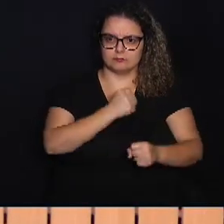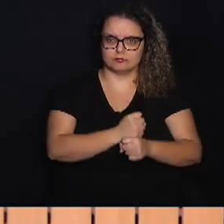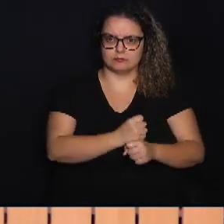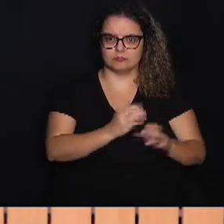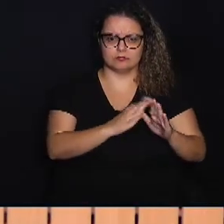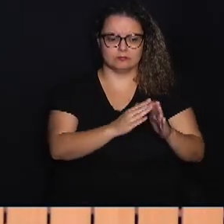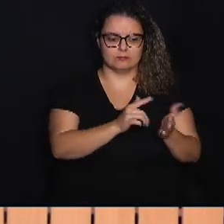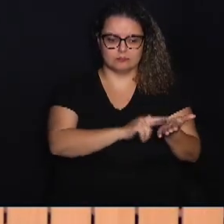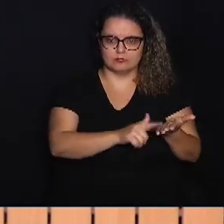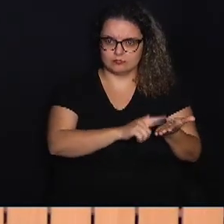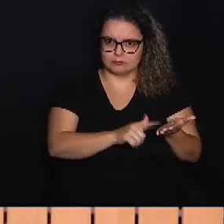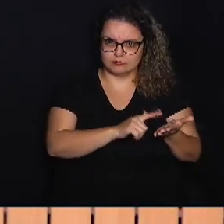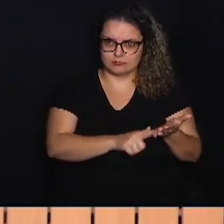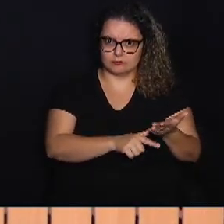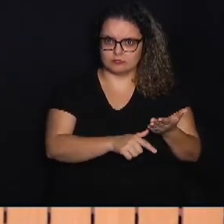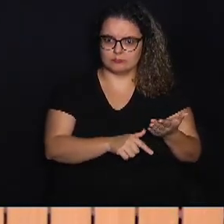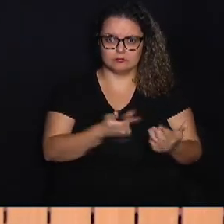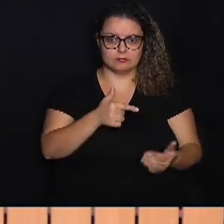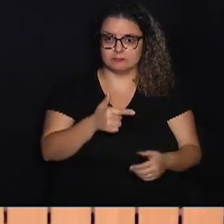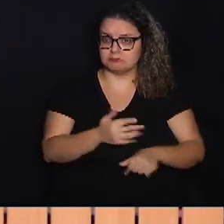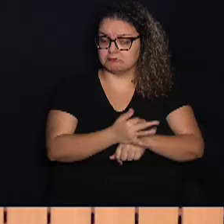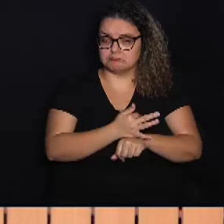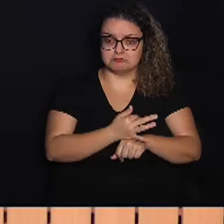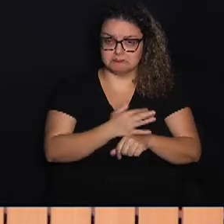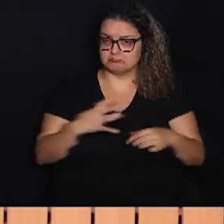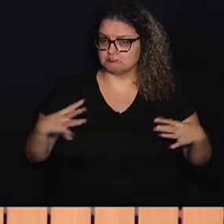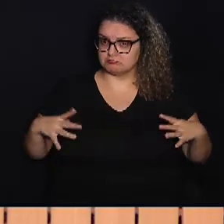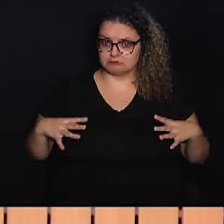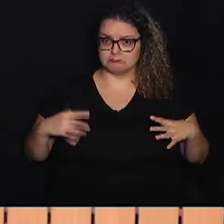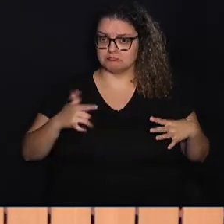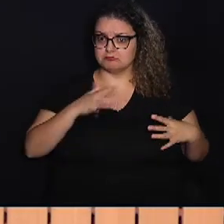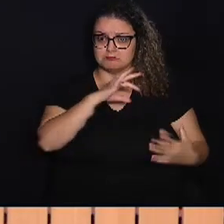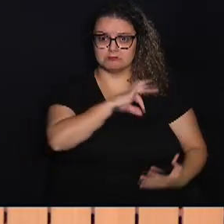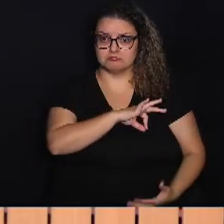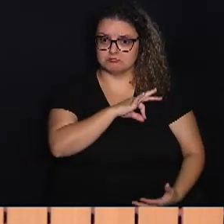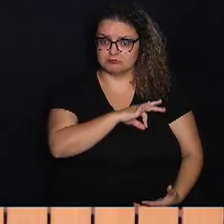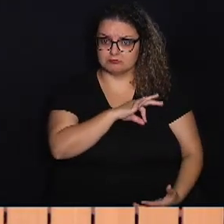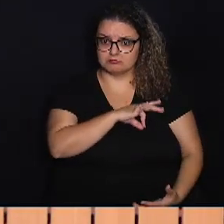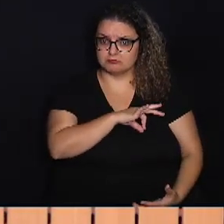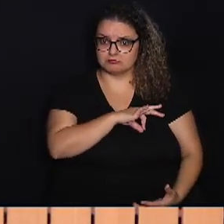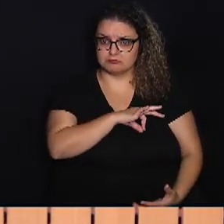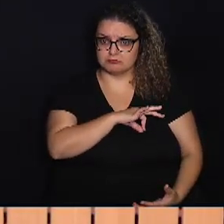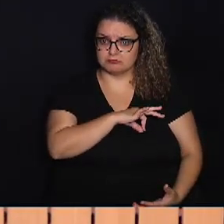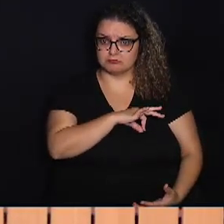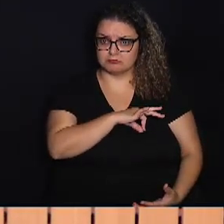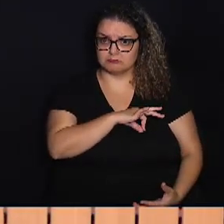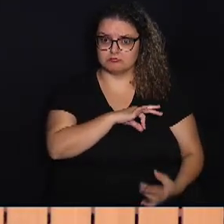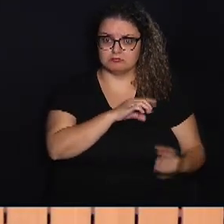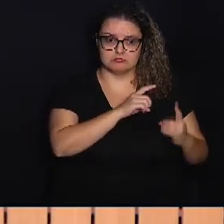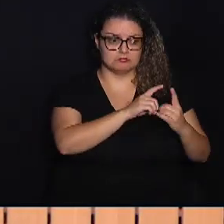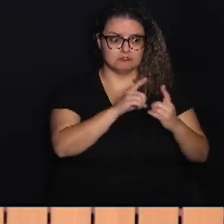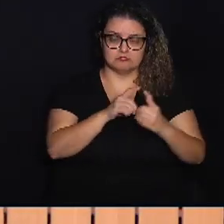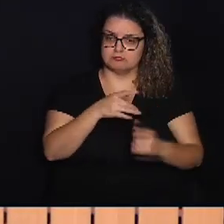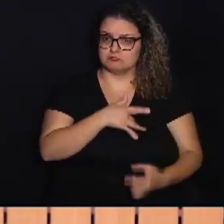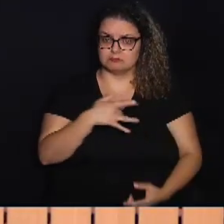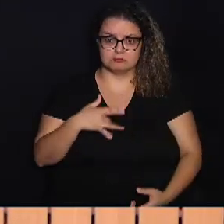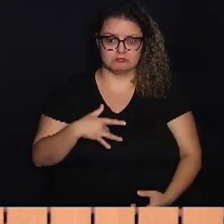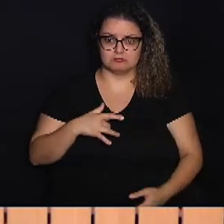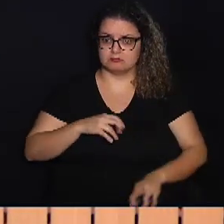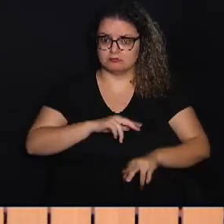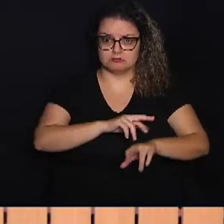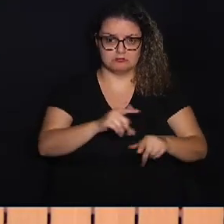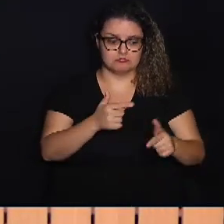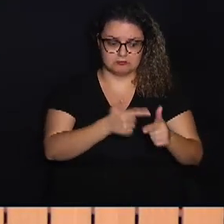família sem folga sem salário sem atendimento à saúde com vários